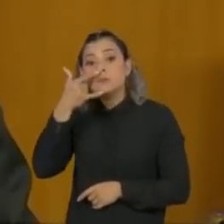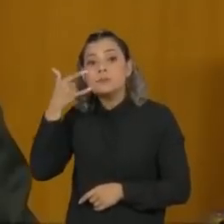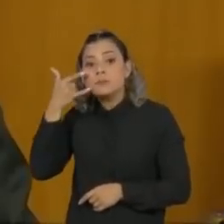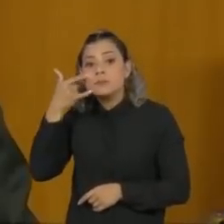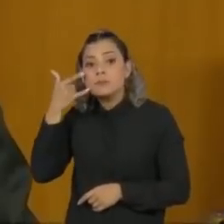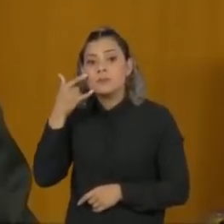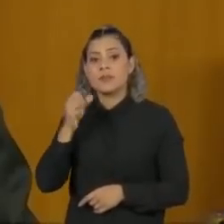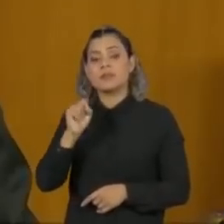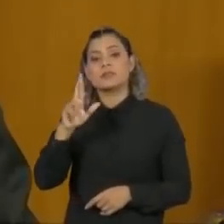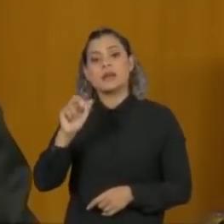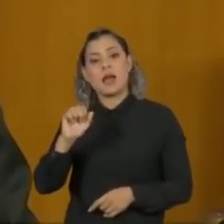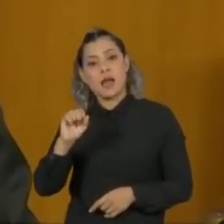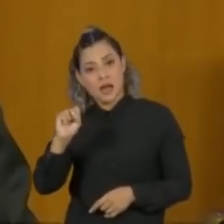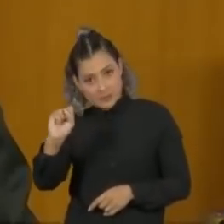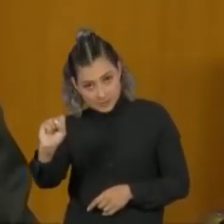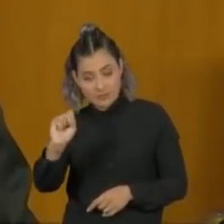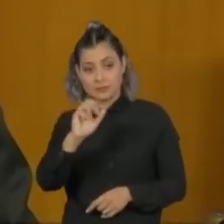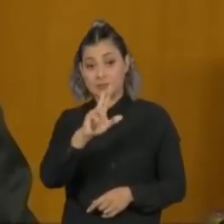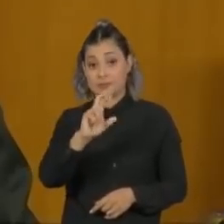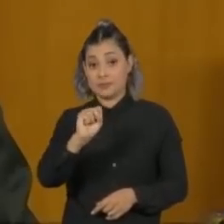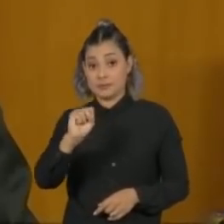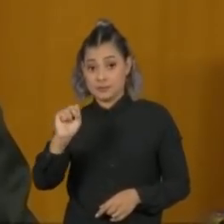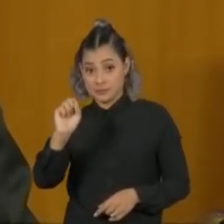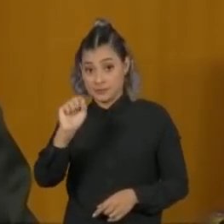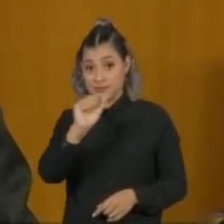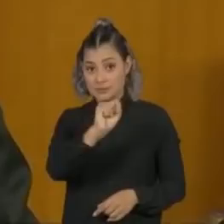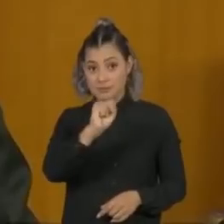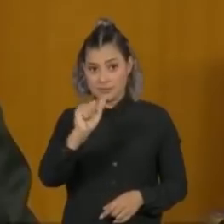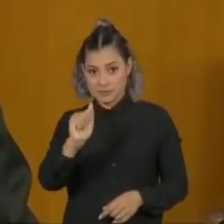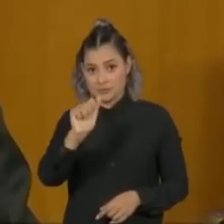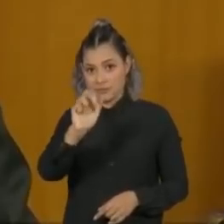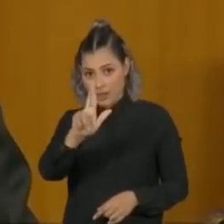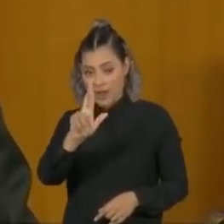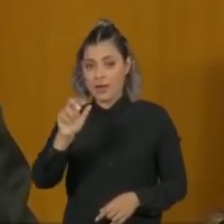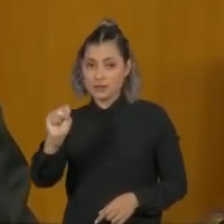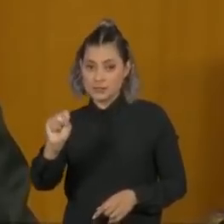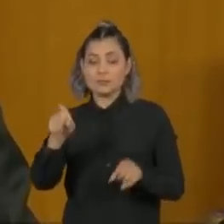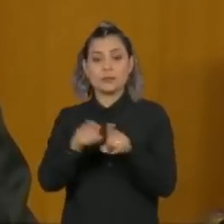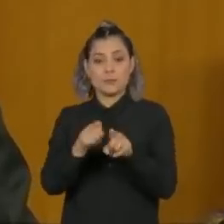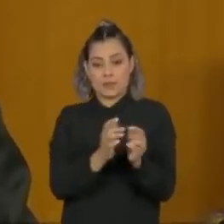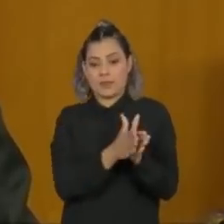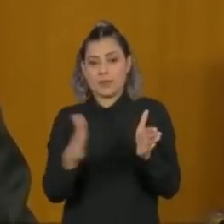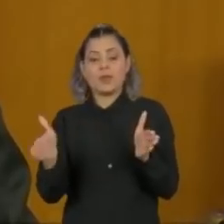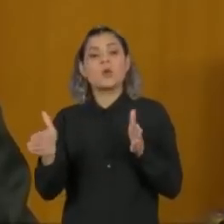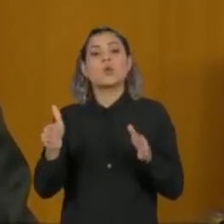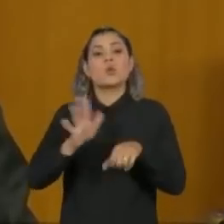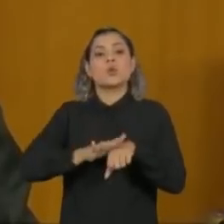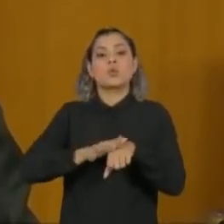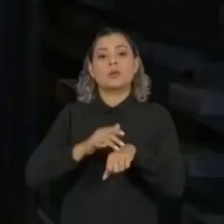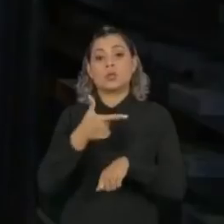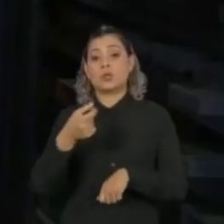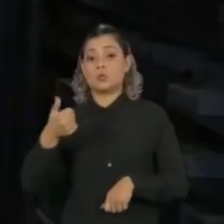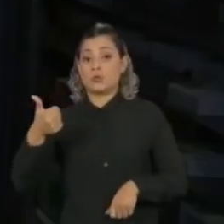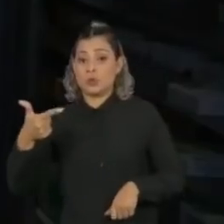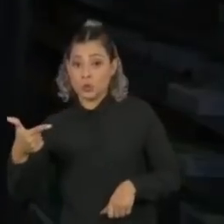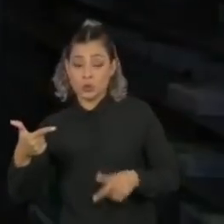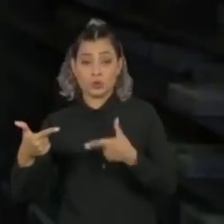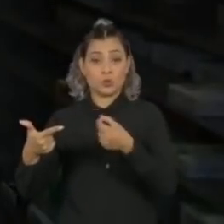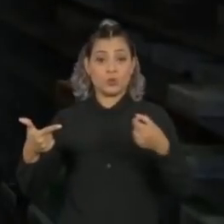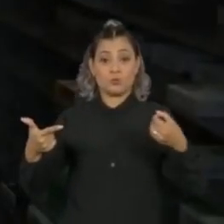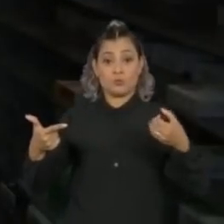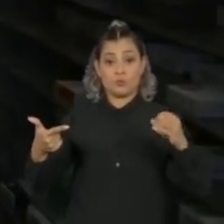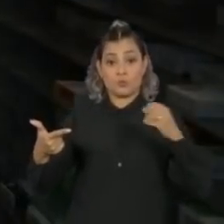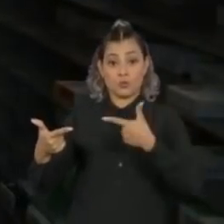a SARS, que também surgiu na China e se espalhou pelo mundo entre os anos de 2002 e 2003. Para conter